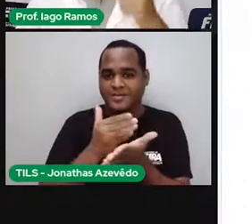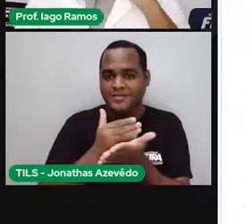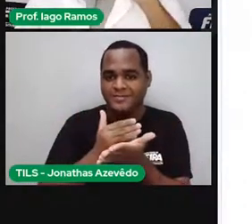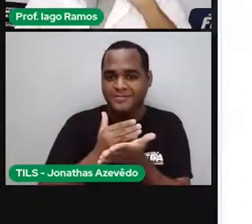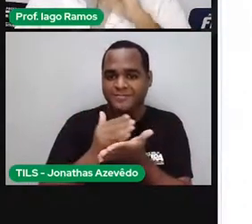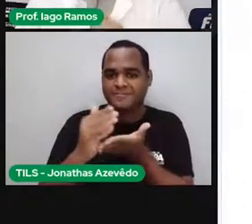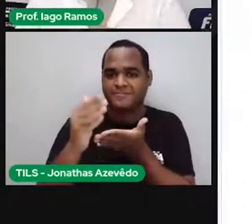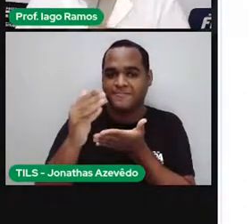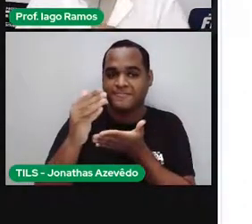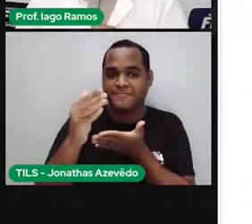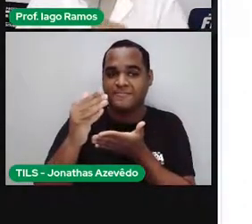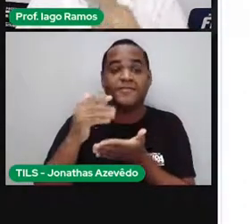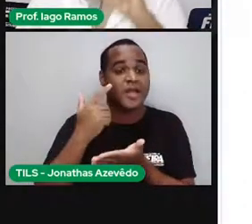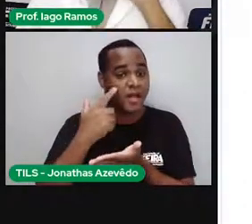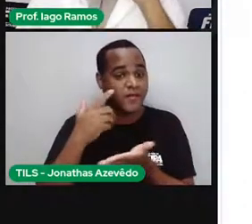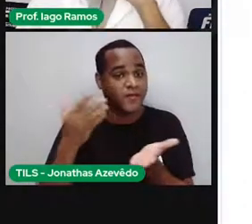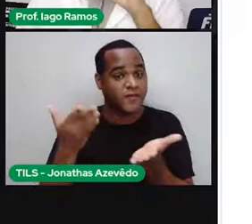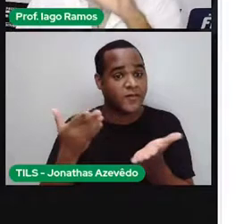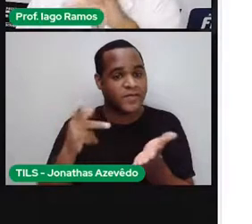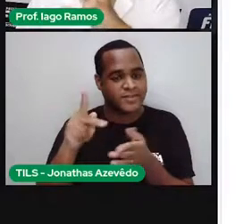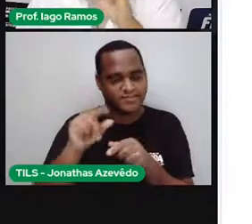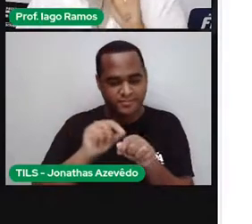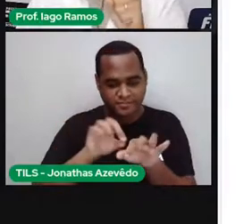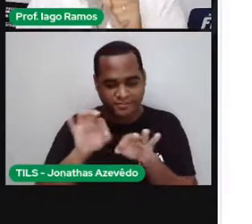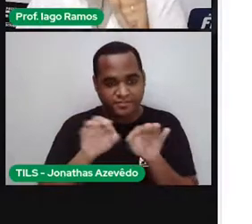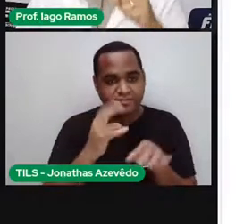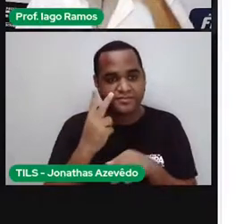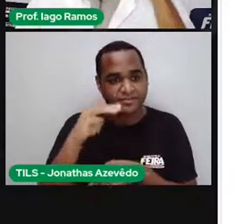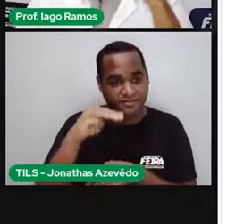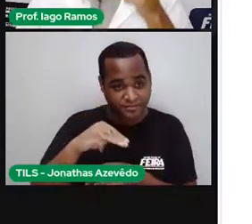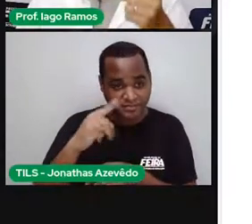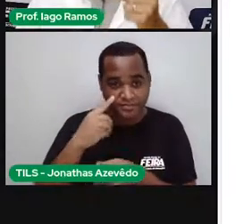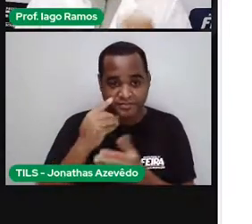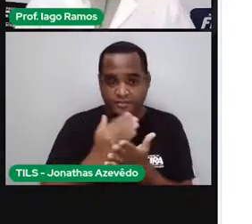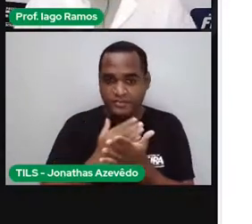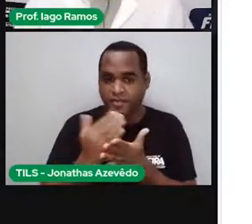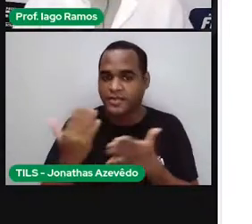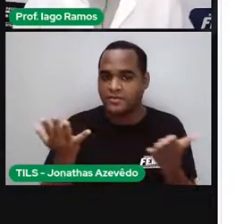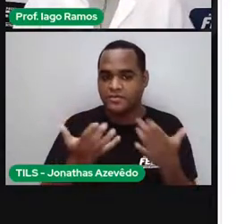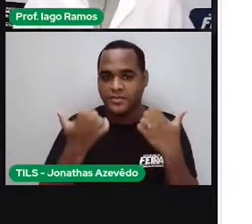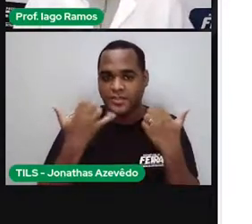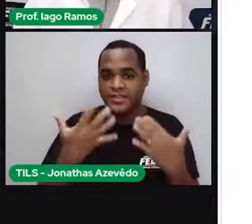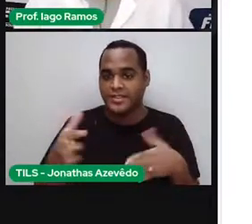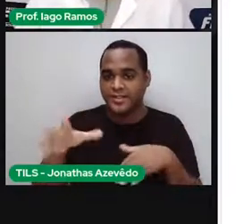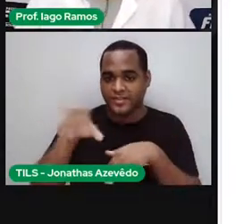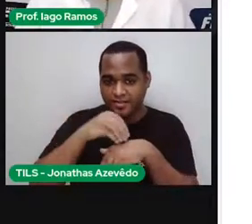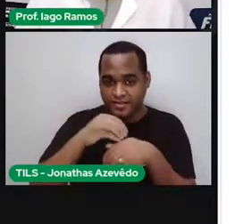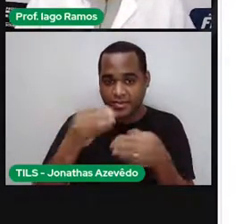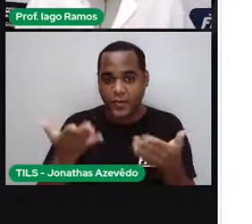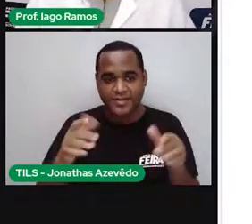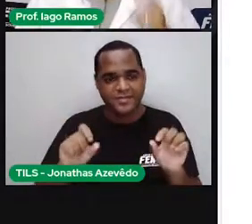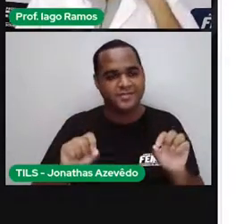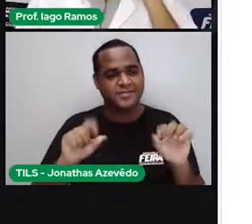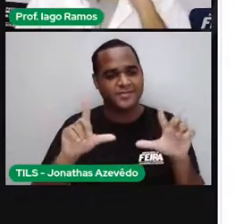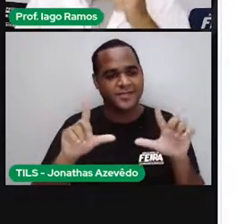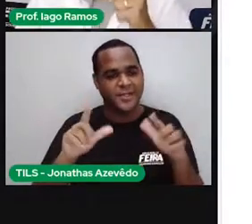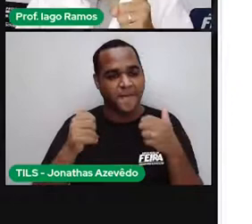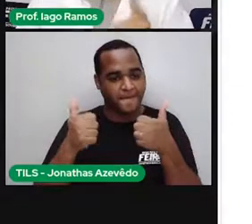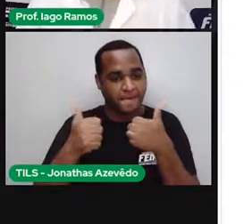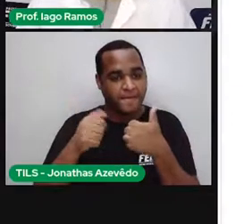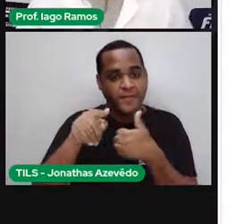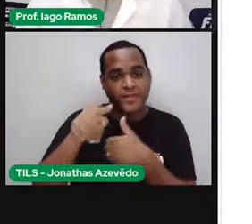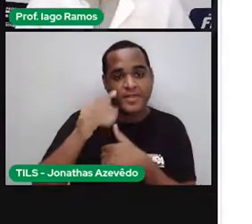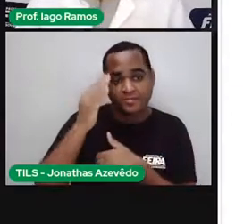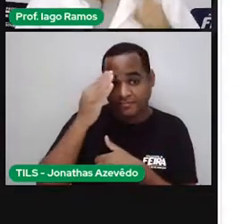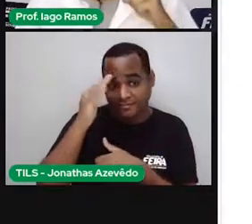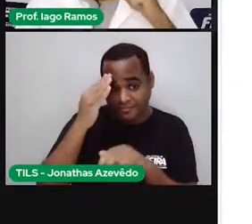de agora depois que você fizer acabou os dois minutos aqui eu venho e faço aqui com você na tela tá bom para você